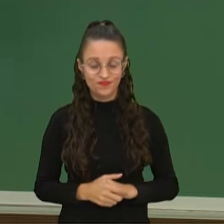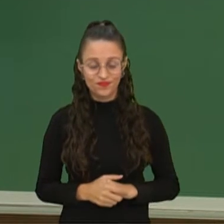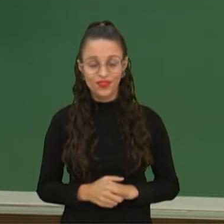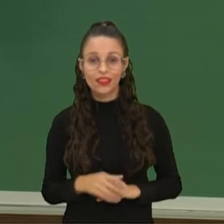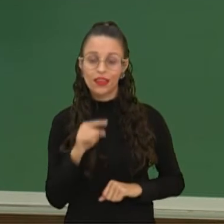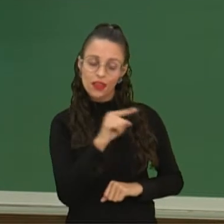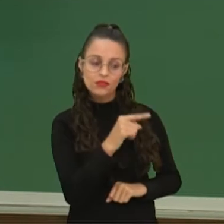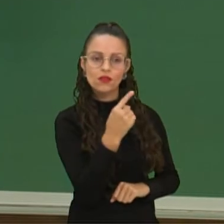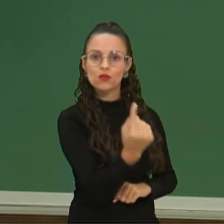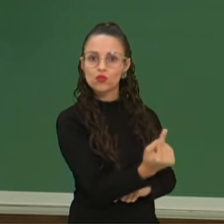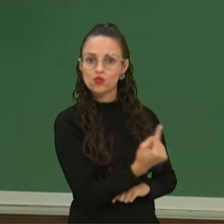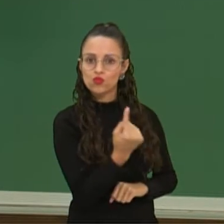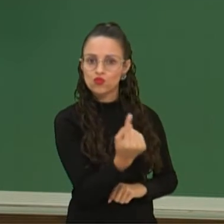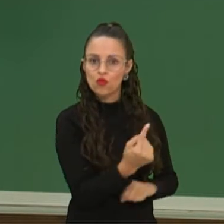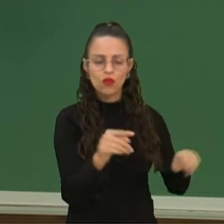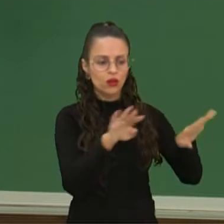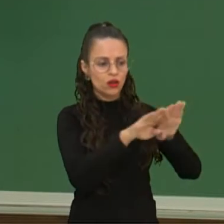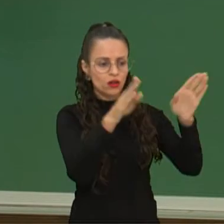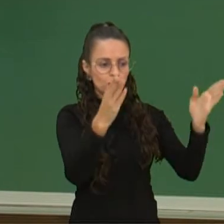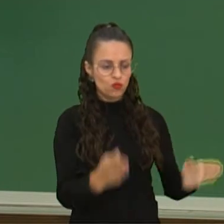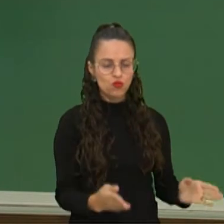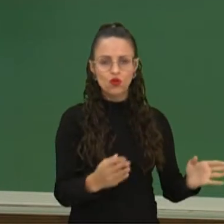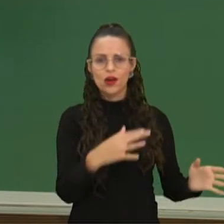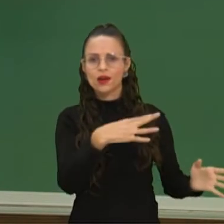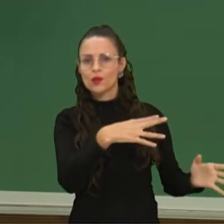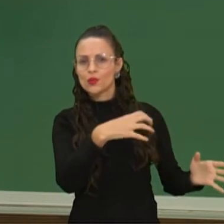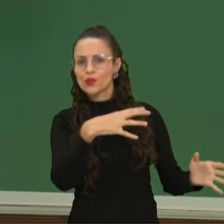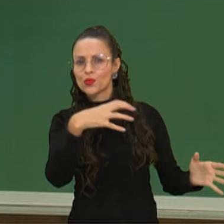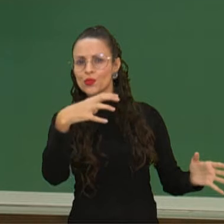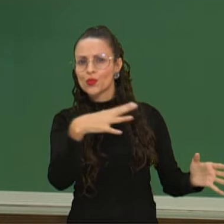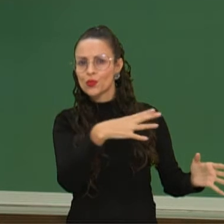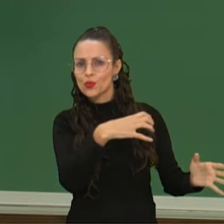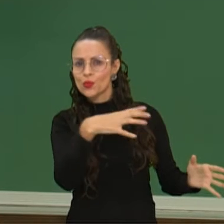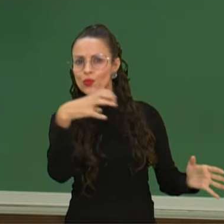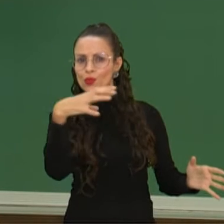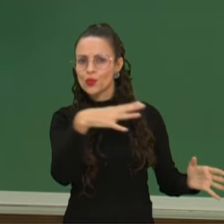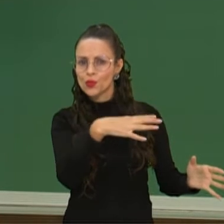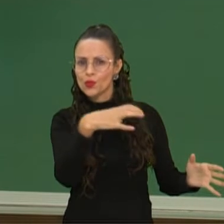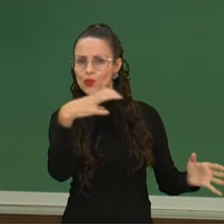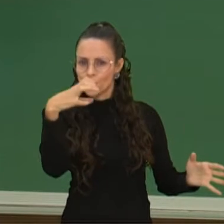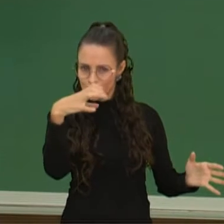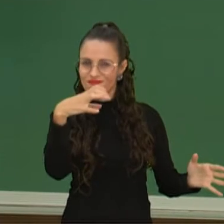Este forno emite radiação em forma de micro-ondas.